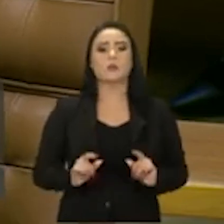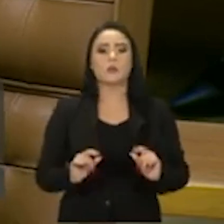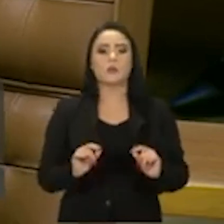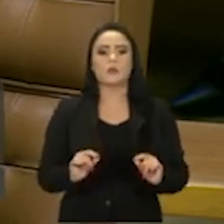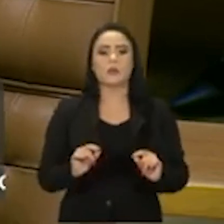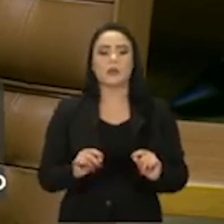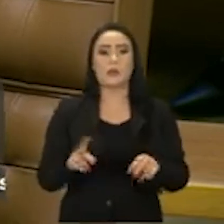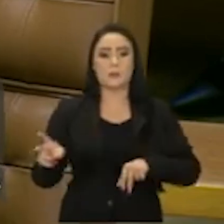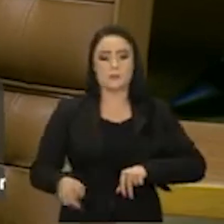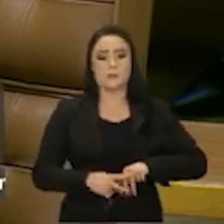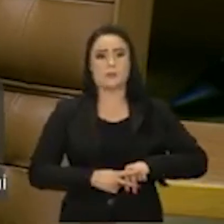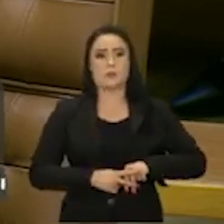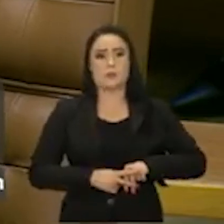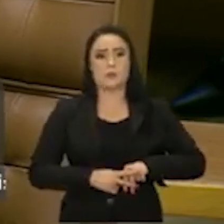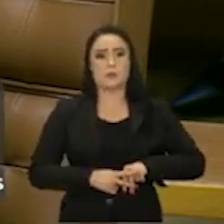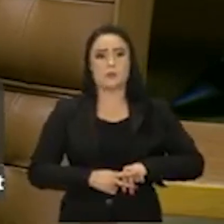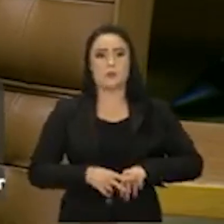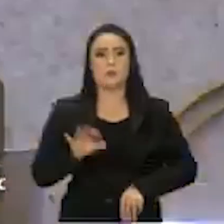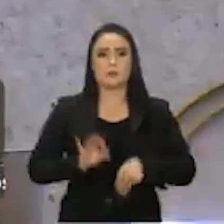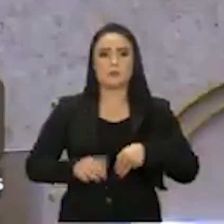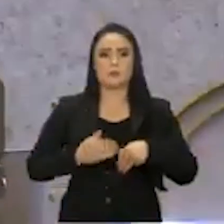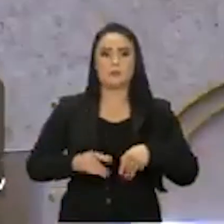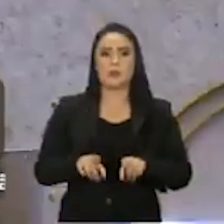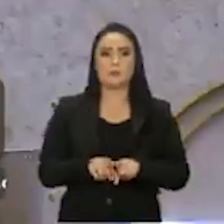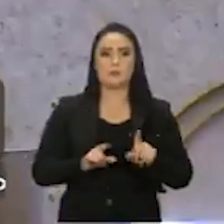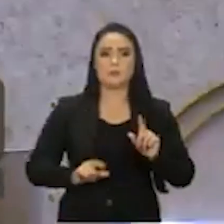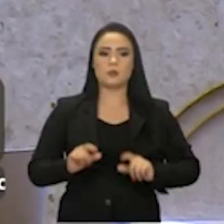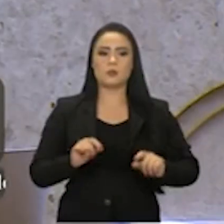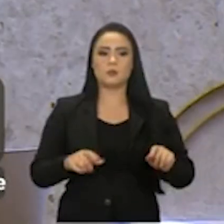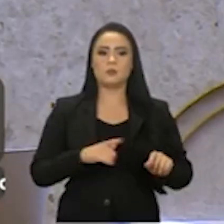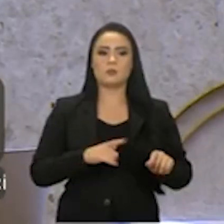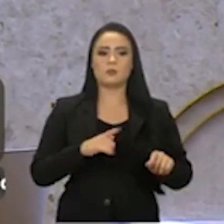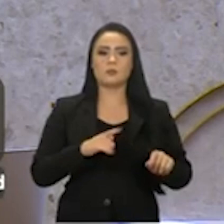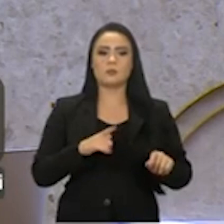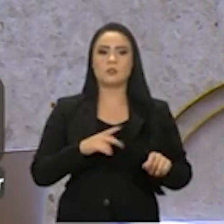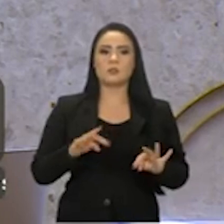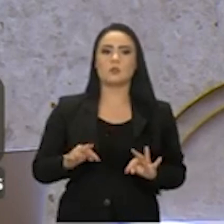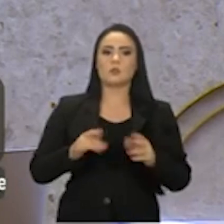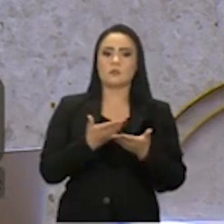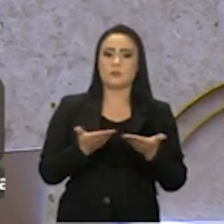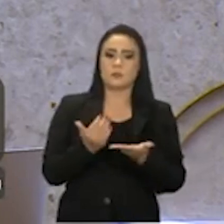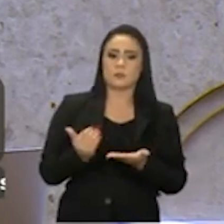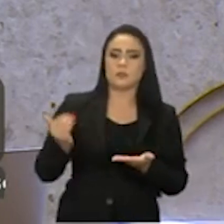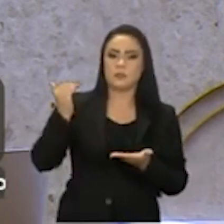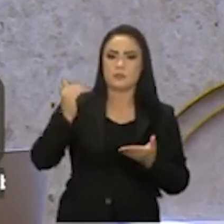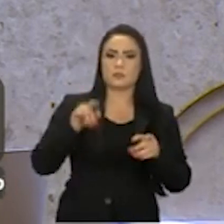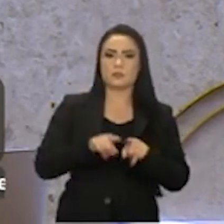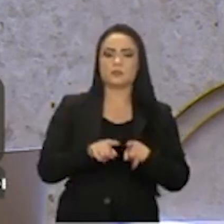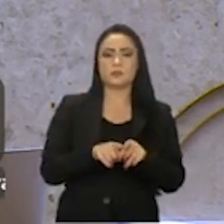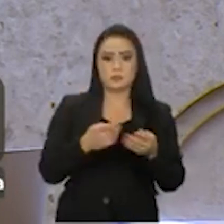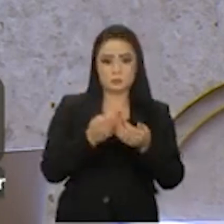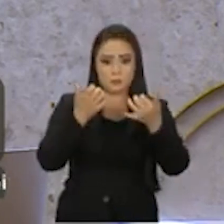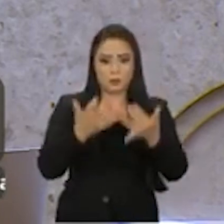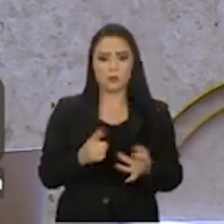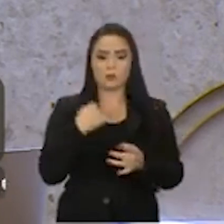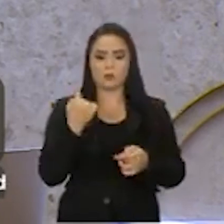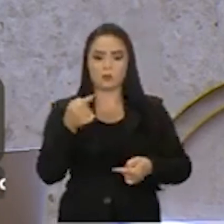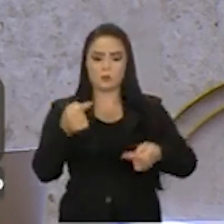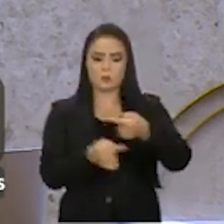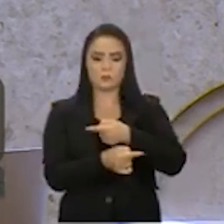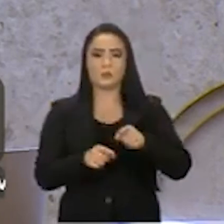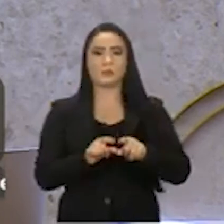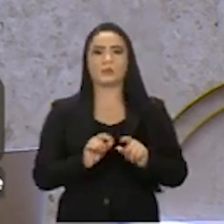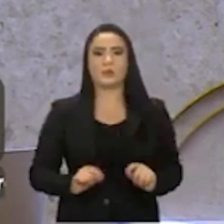a prisão. Ministro Gilmar, o único ponto, eu concordo com tudo que Vossa Excelência disse, o único ponto que nós divergimos, e também do ministro